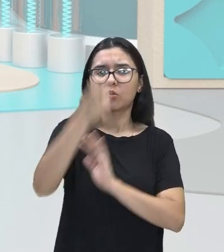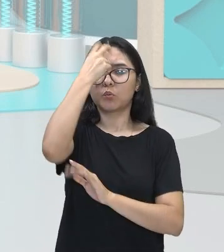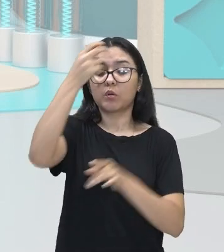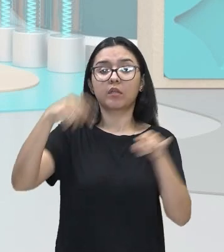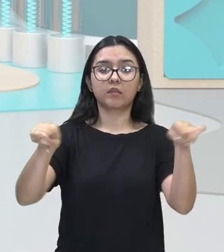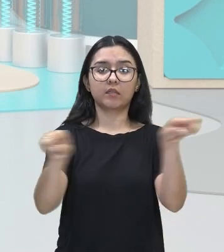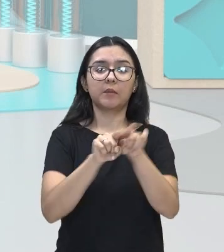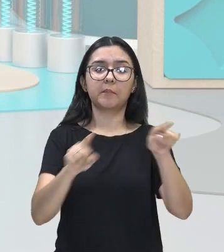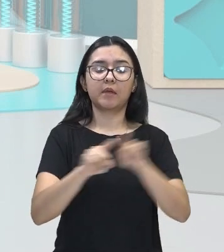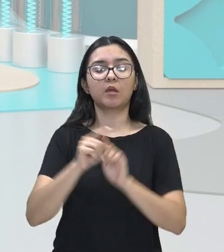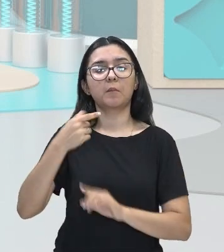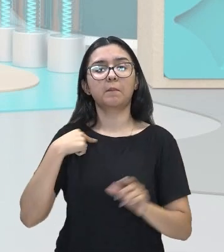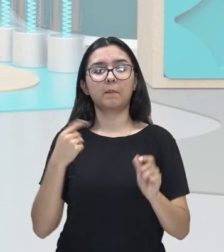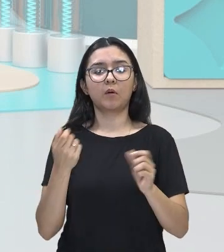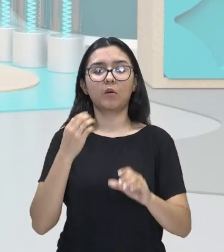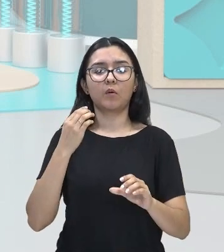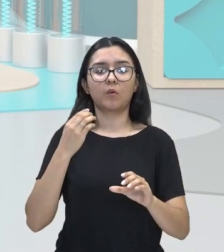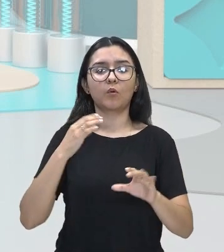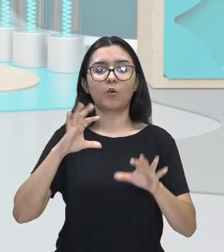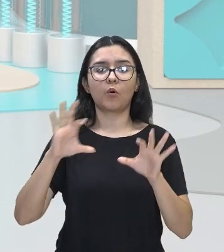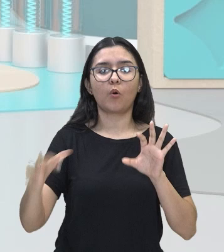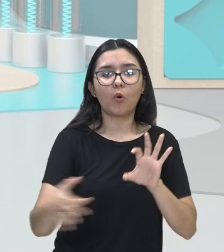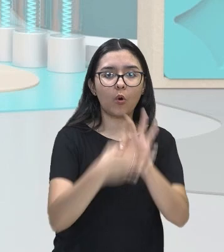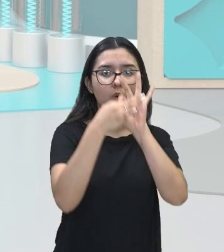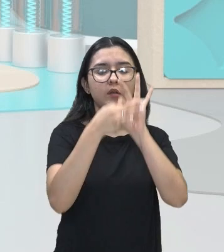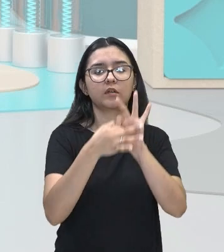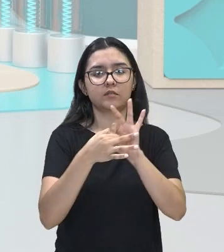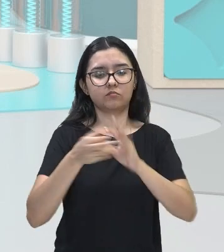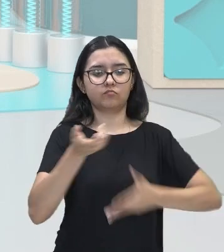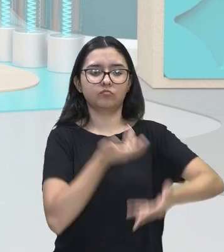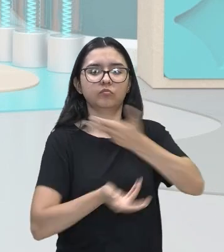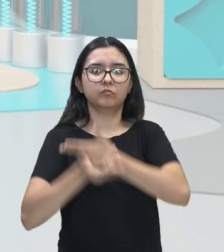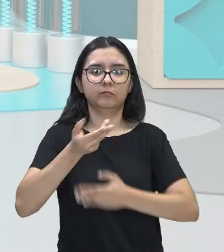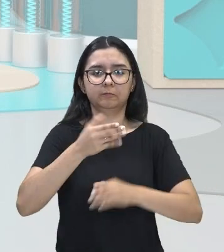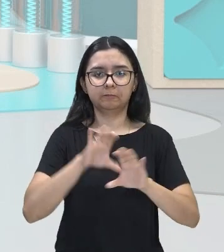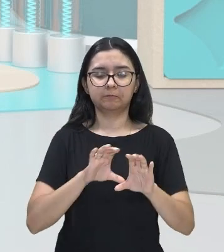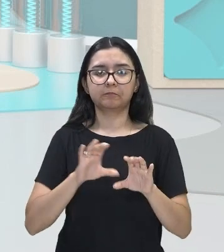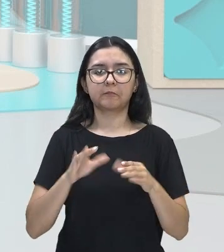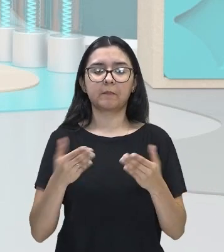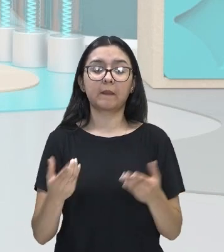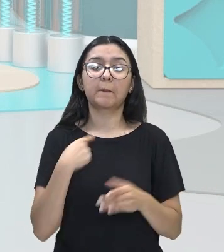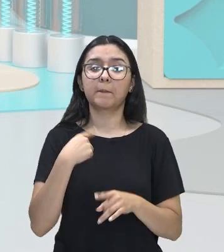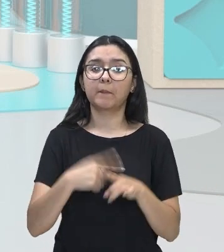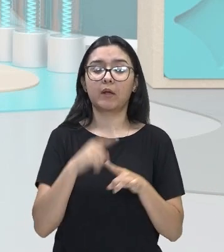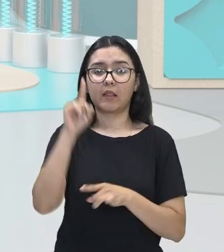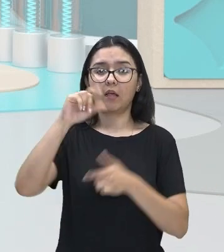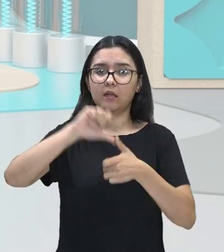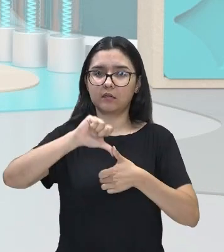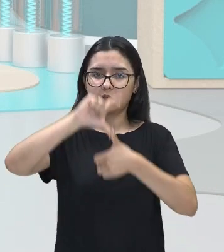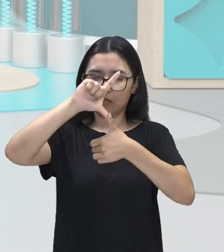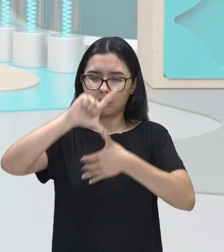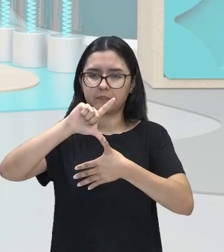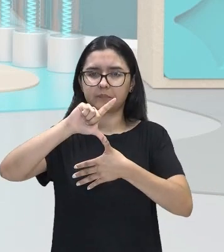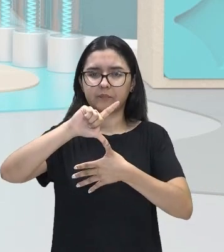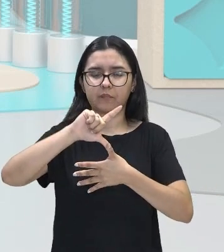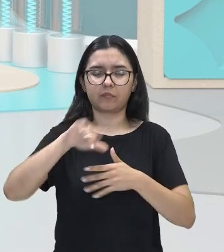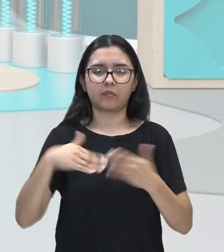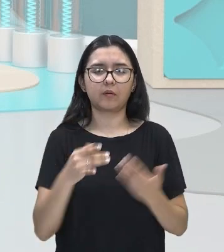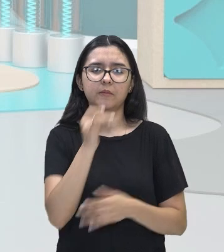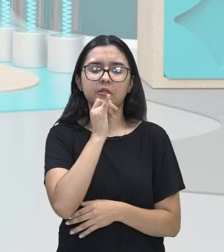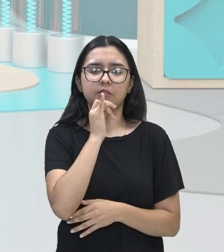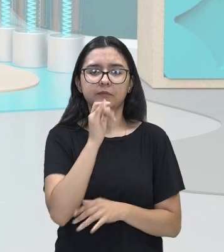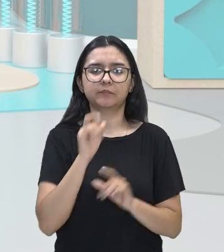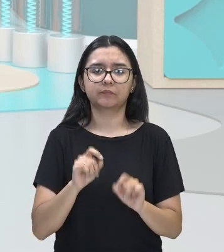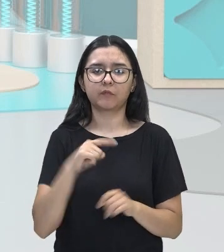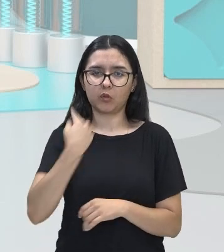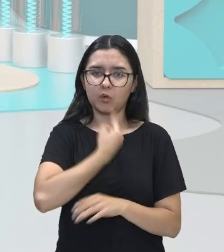de comunicação, de conexão comunitária. Isso porque, para eles, eu vou citar aqui a exemplo de